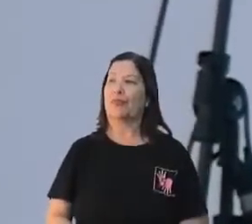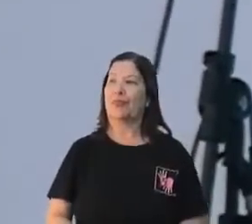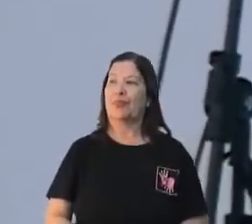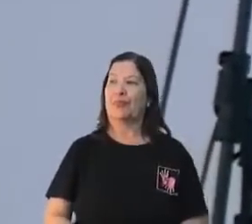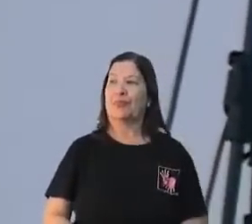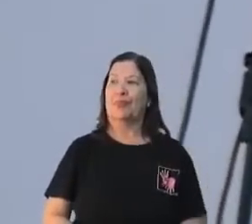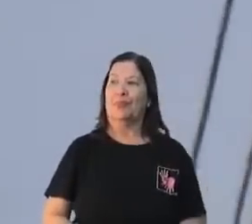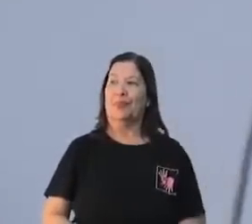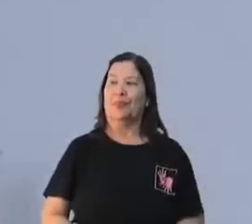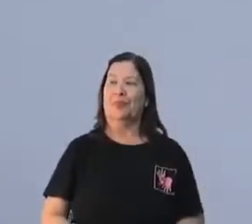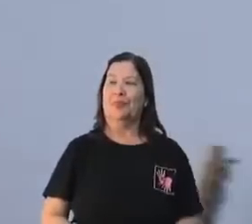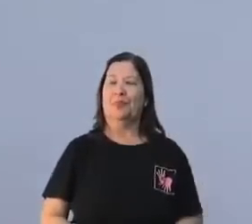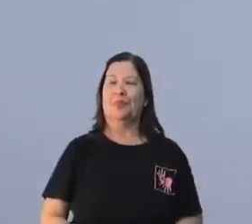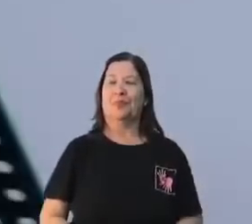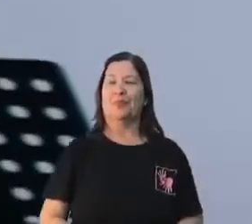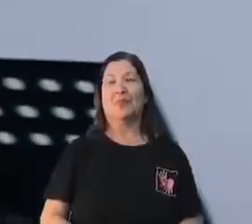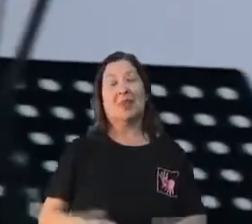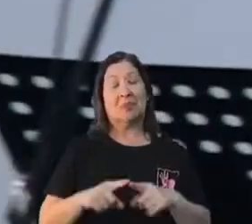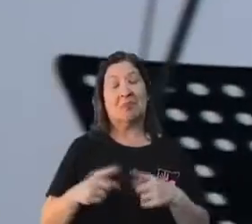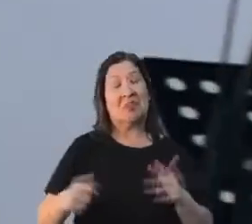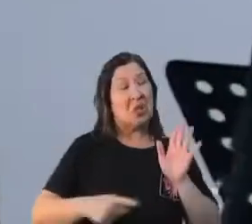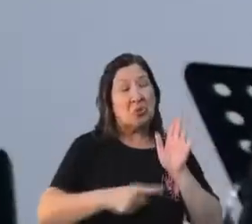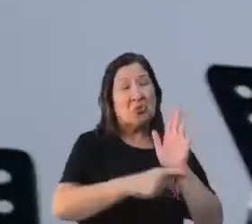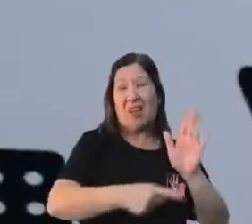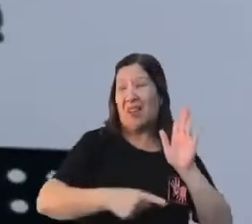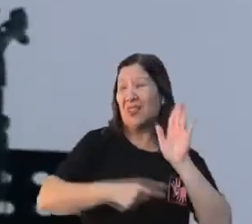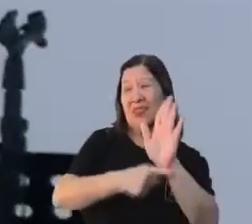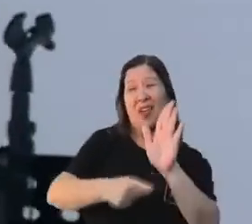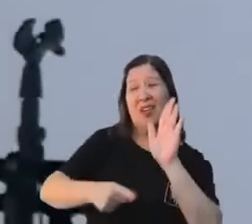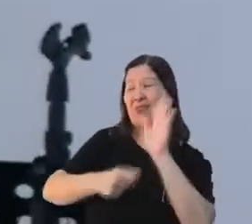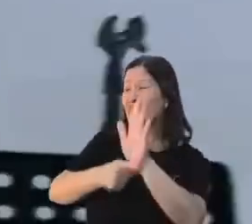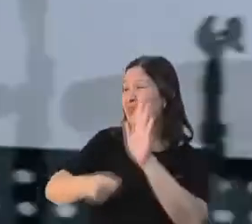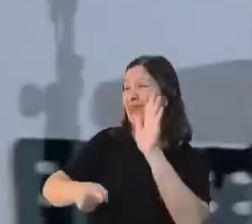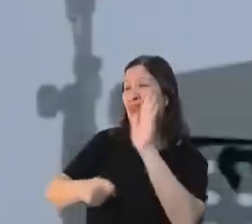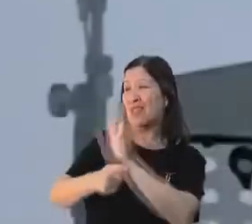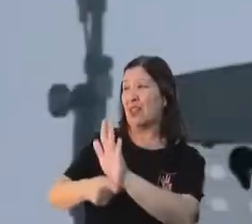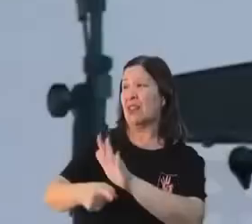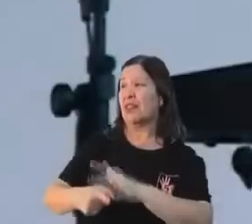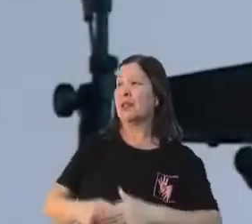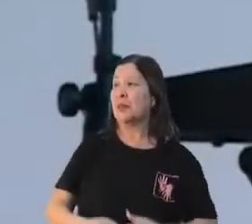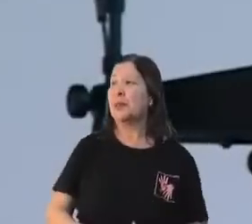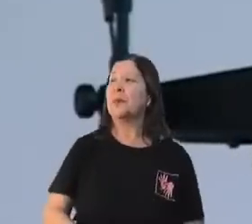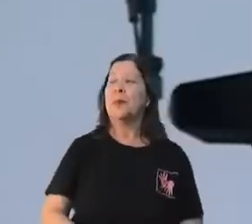Podia ajudar muita gente. E murmuraram contra ela.